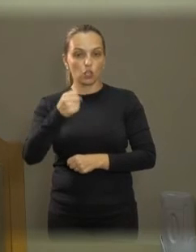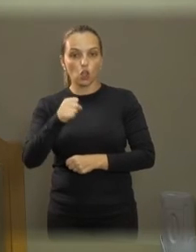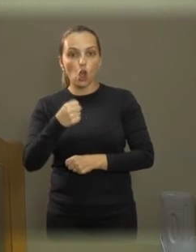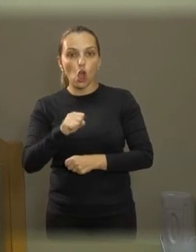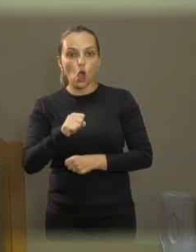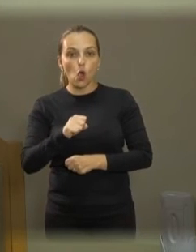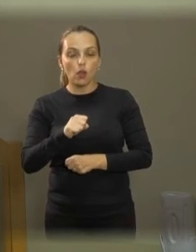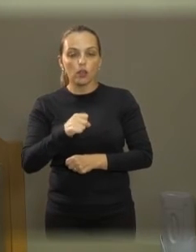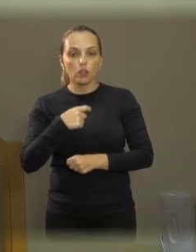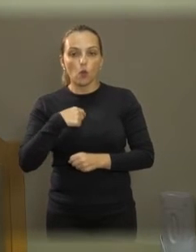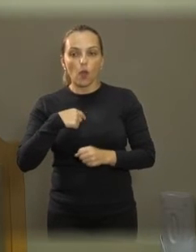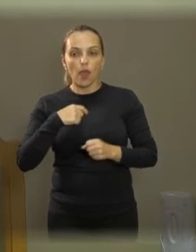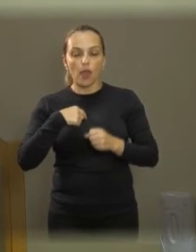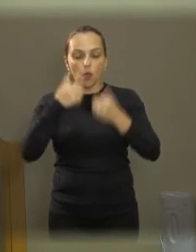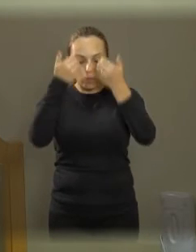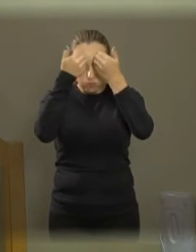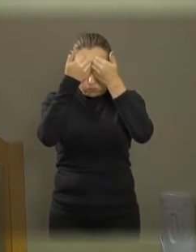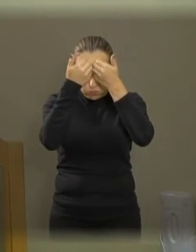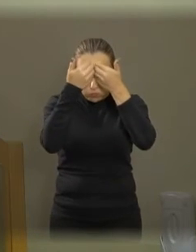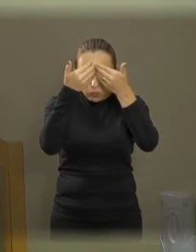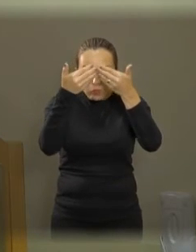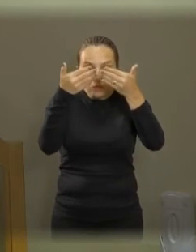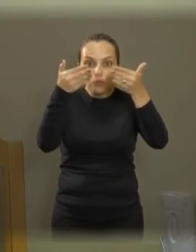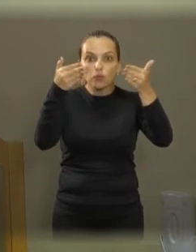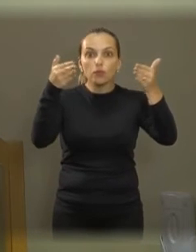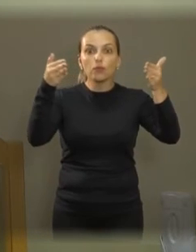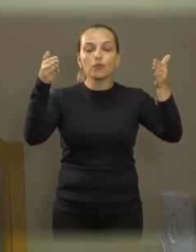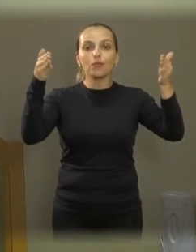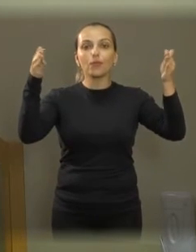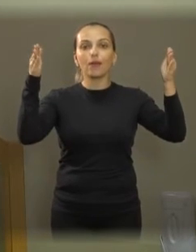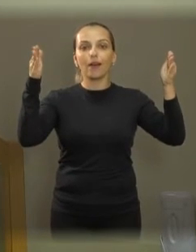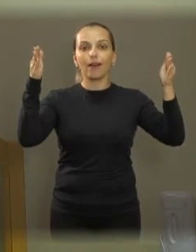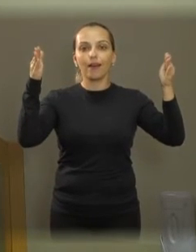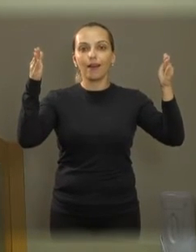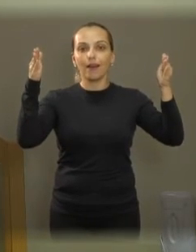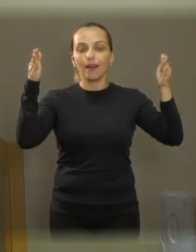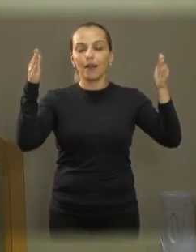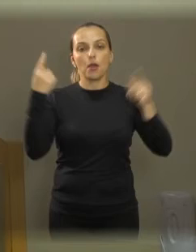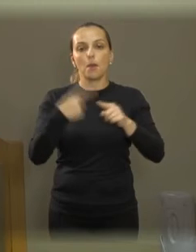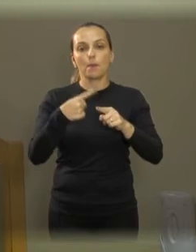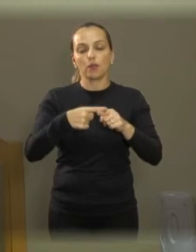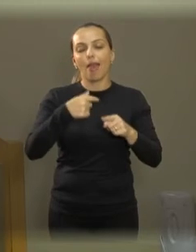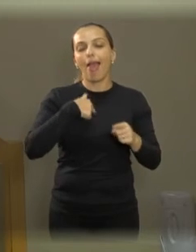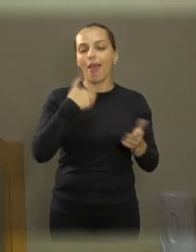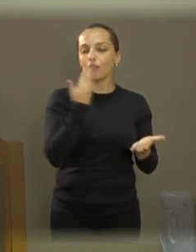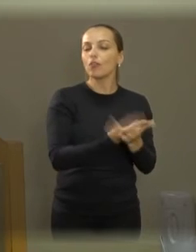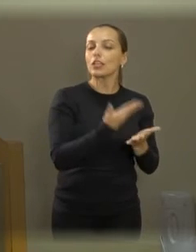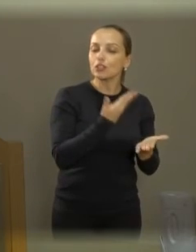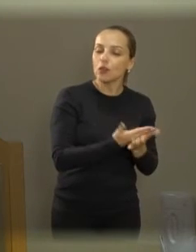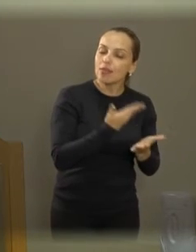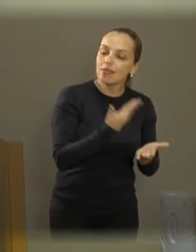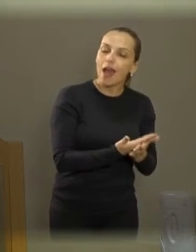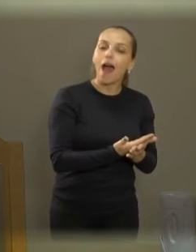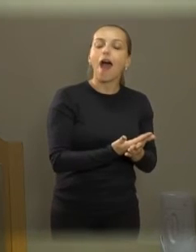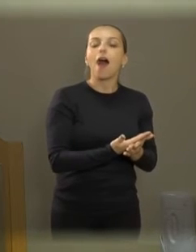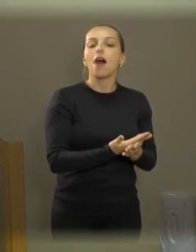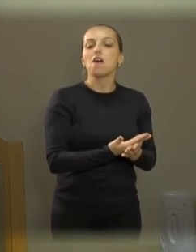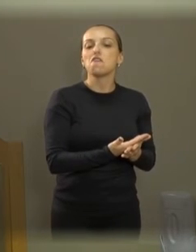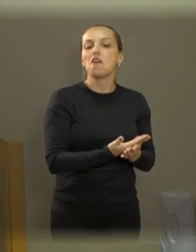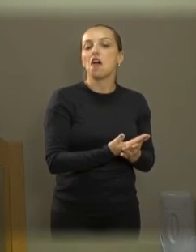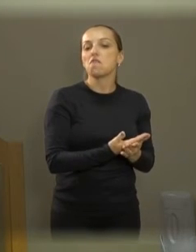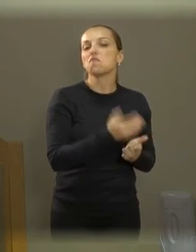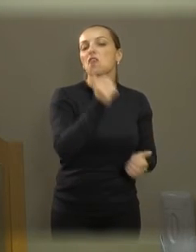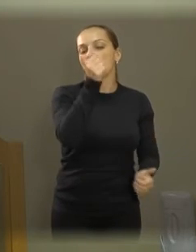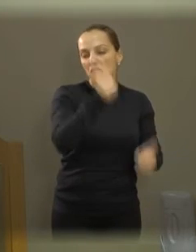descortinou para quem vivia em Araraquara. Levava uma vida de estudo, né? E de jogar